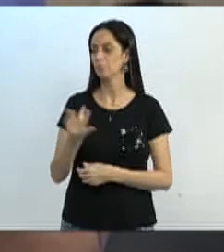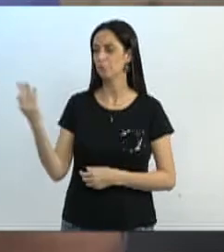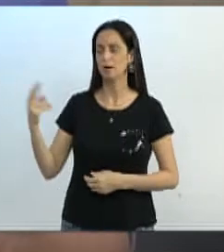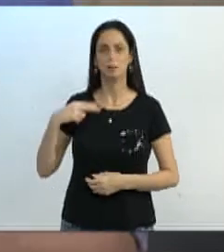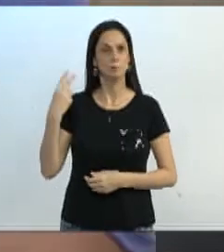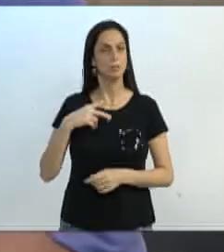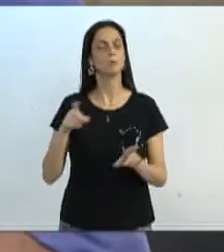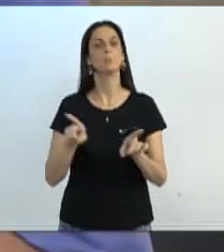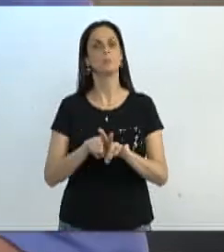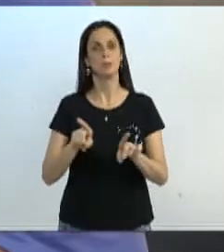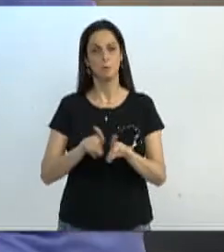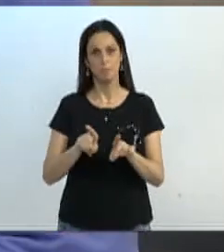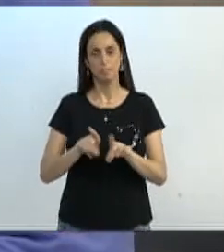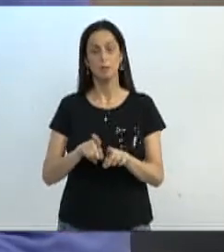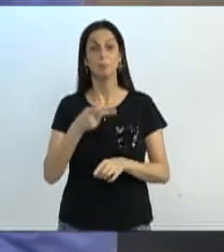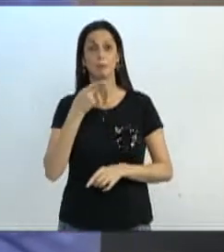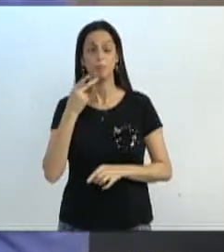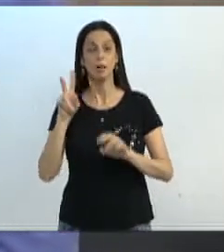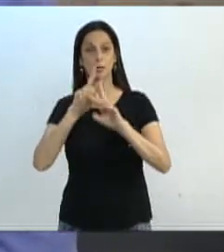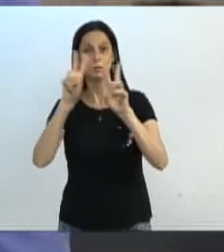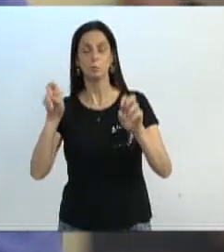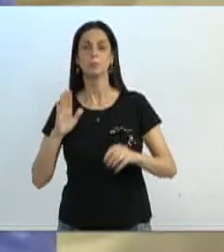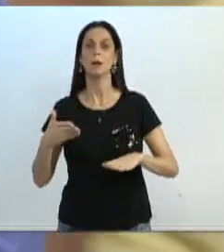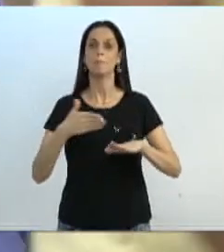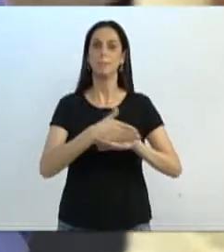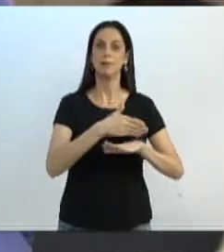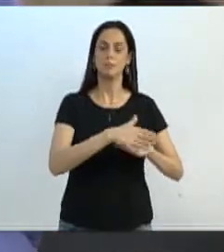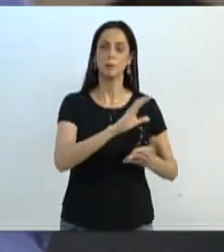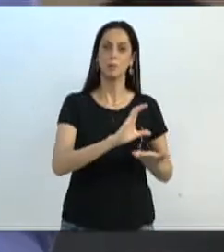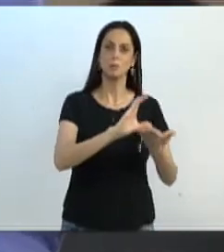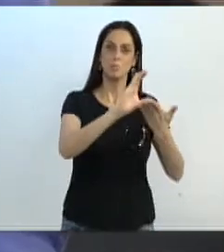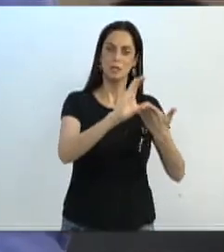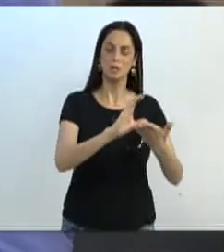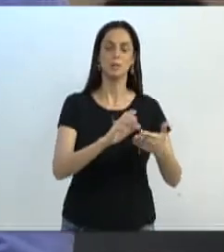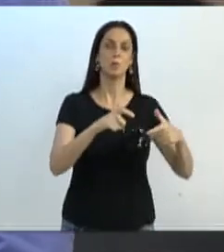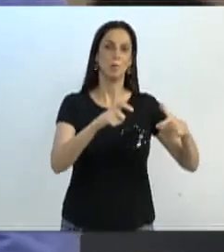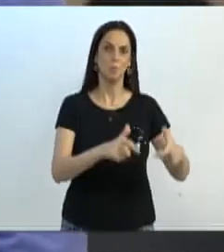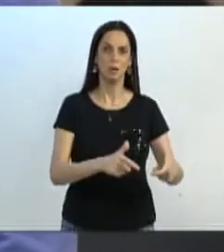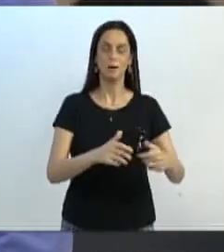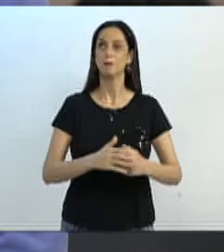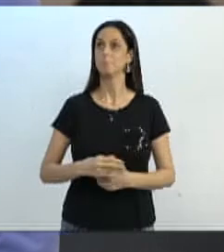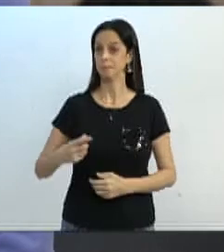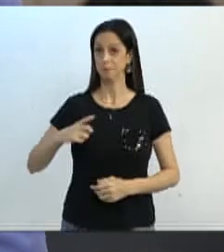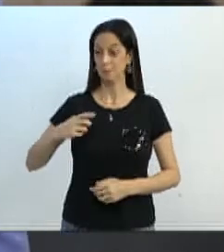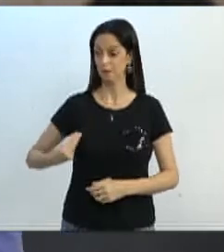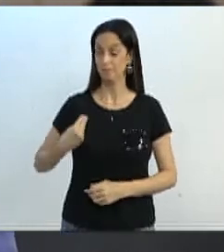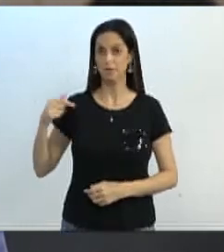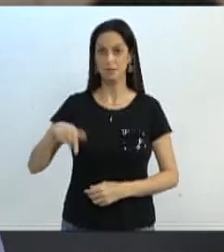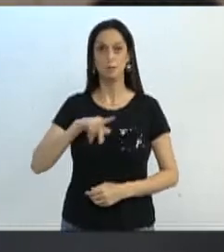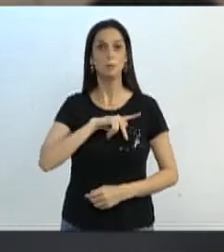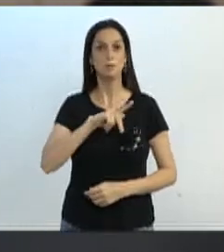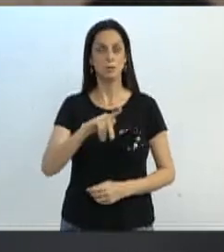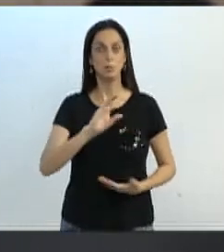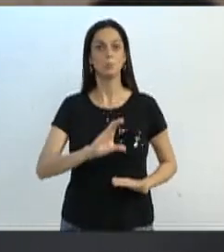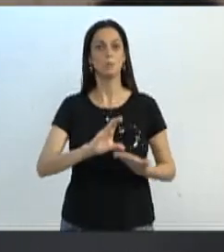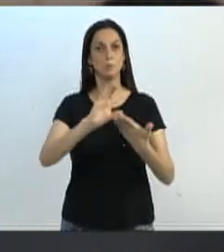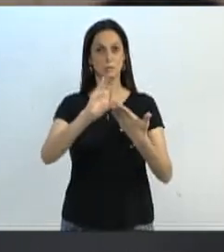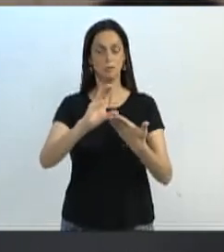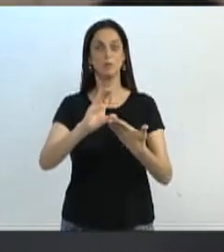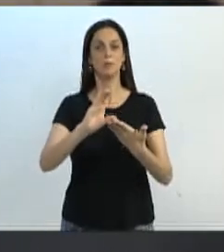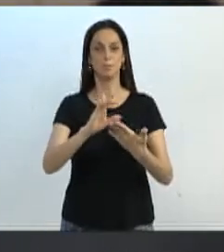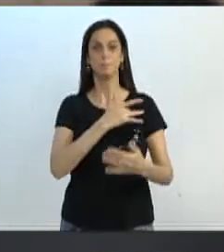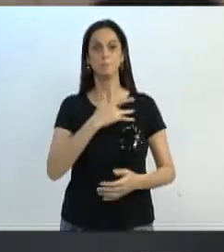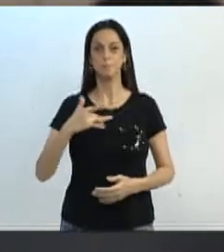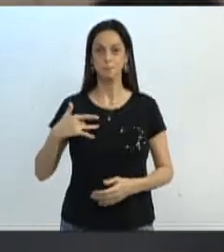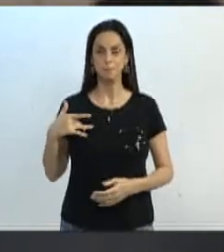vereadores participam, inclusive, das reuniões dos conselhos locais. Aliás, está aqui conosco o presidente do Conselho